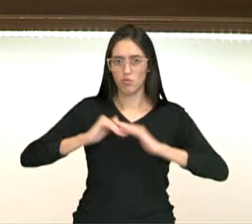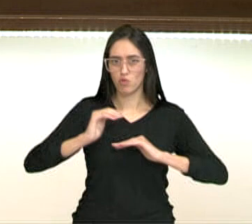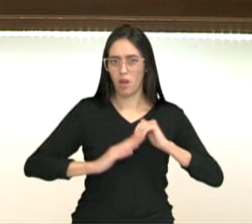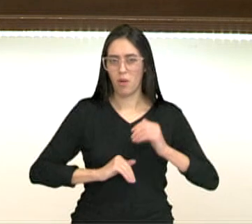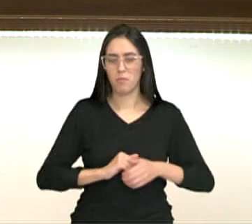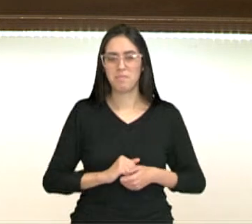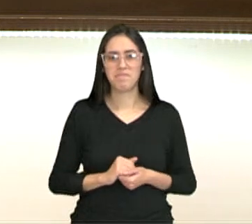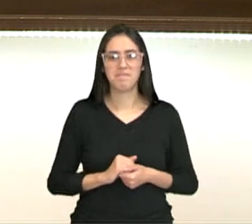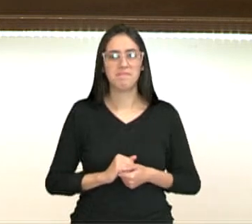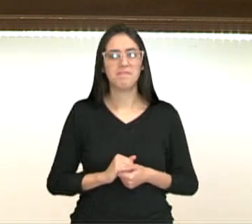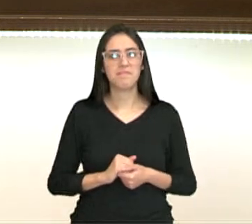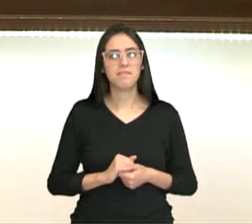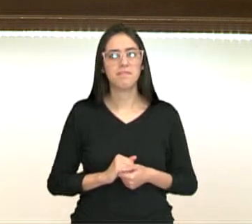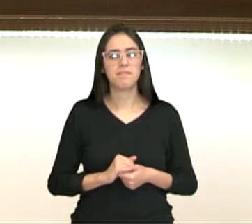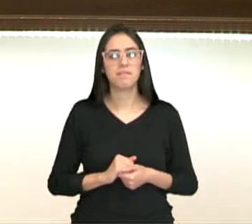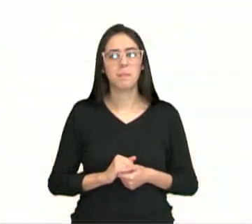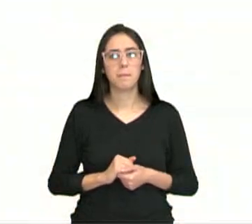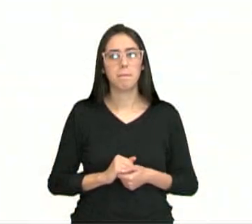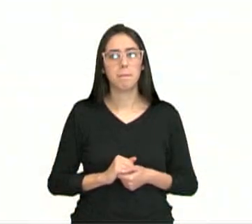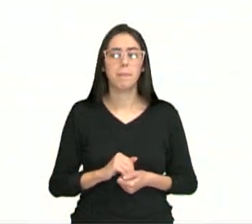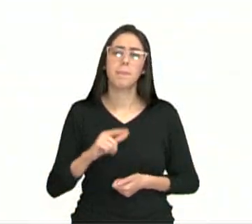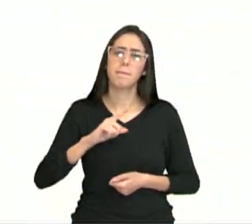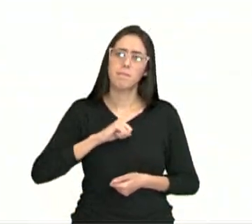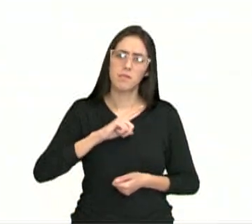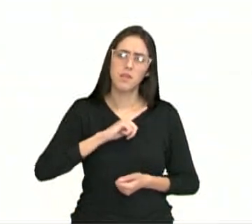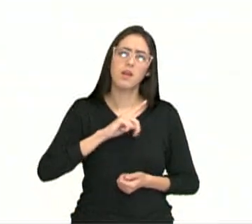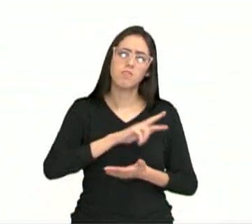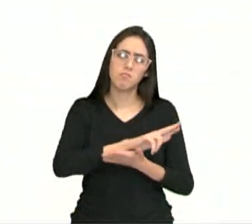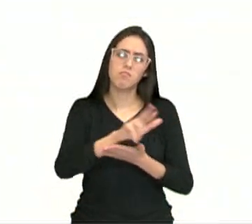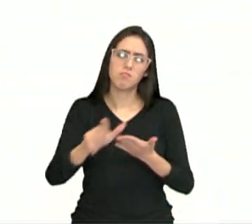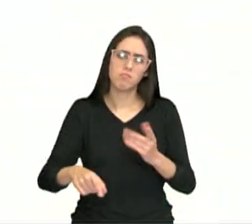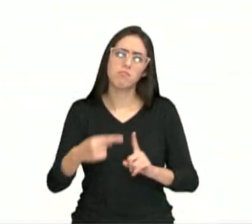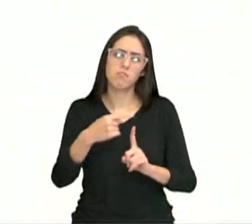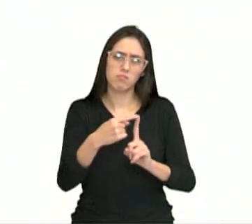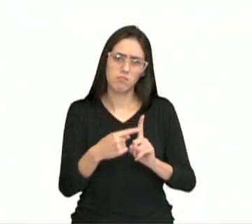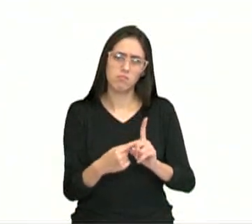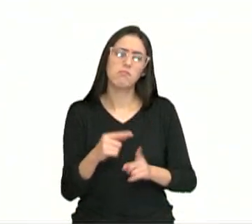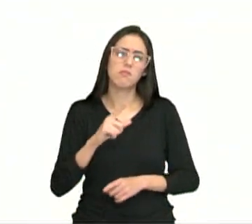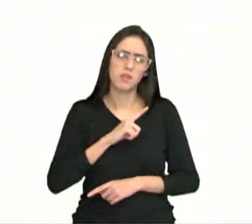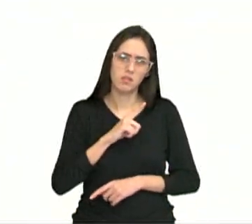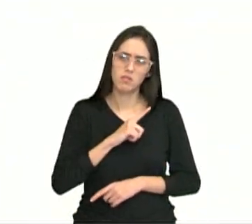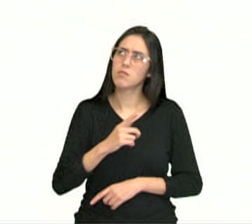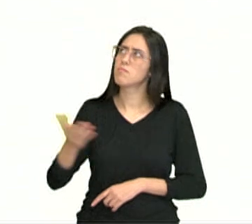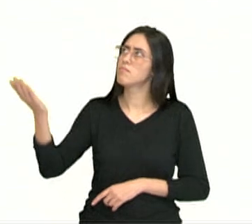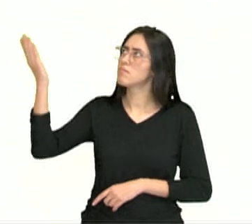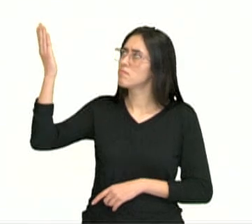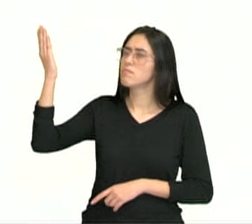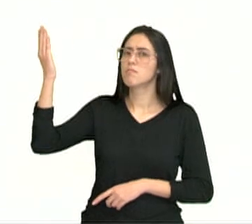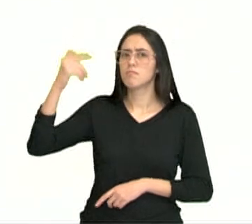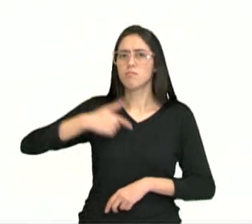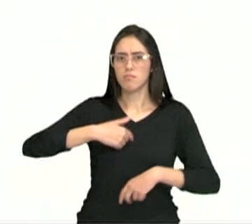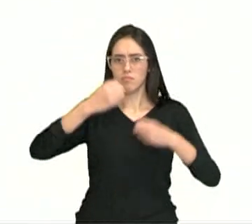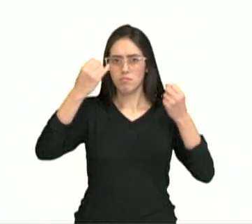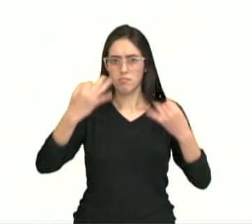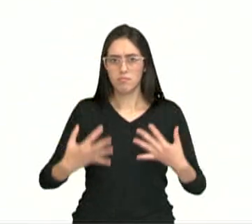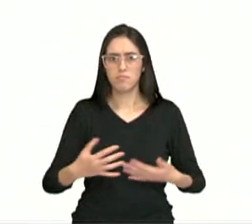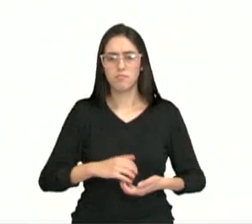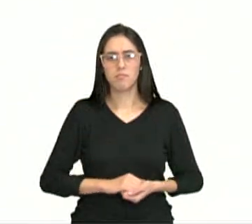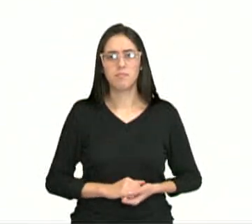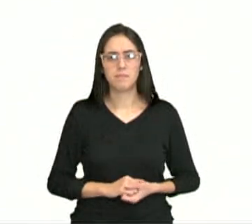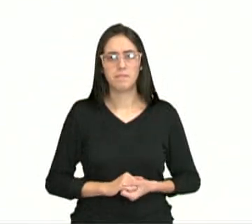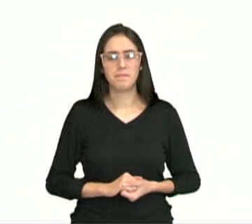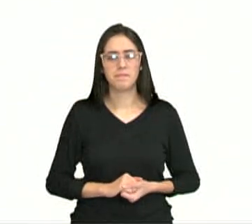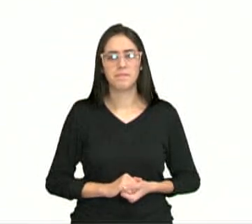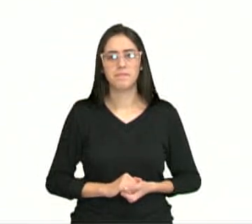capacitados. Nós temos algumas modalidades da mountain bike e é sobre essas modalidades que nós vamos conversar um pouquinho